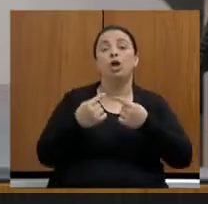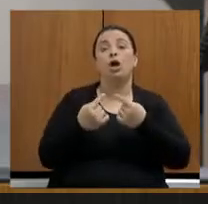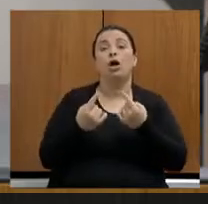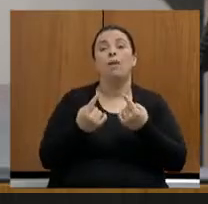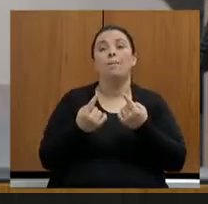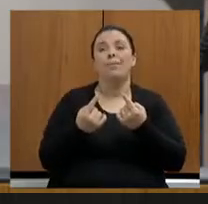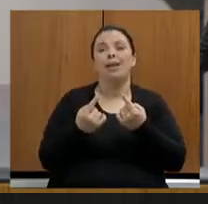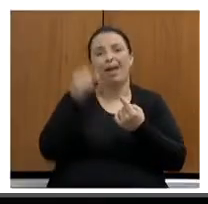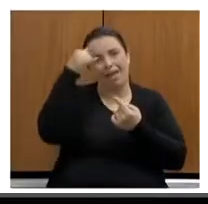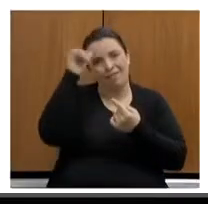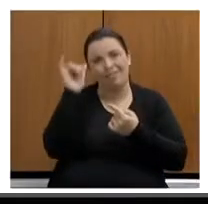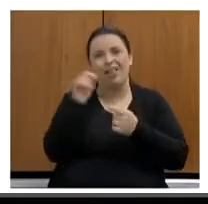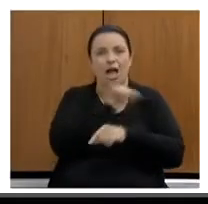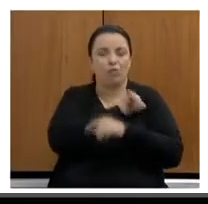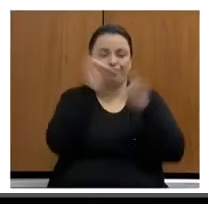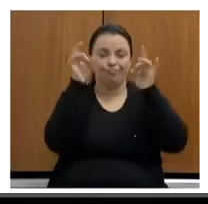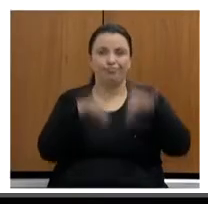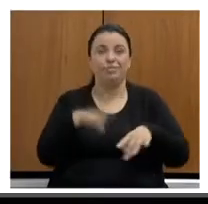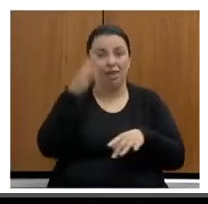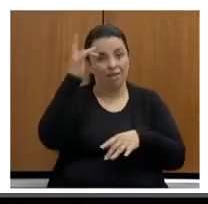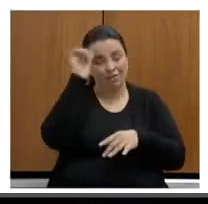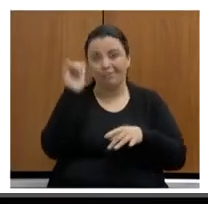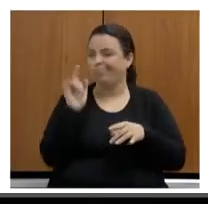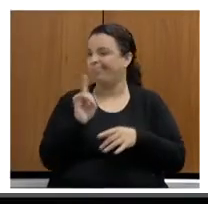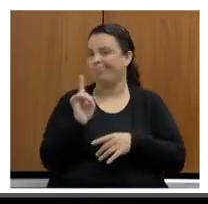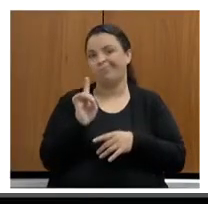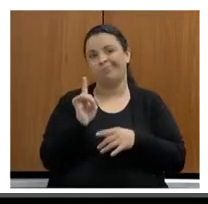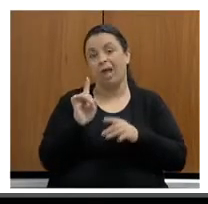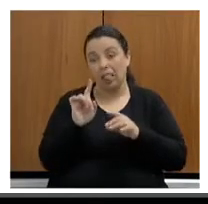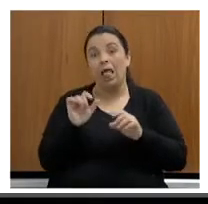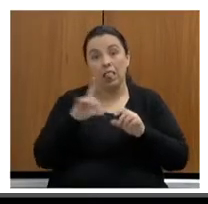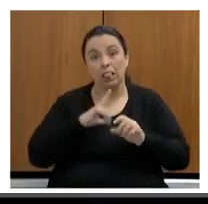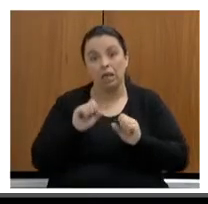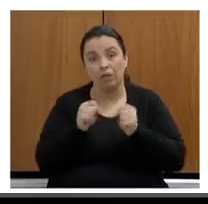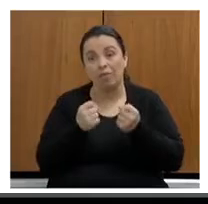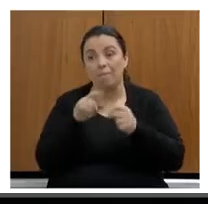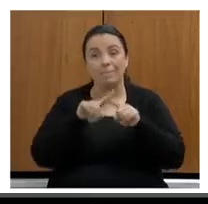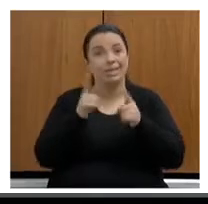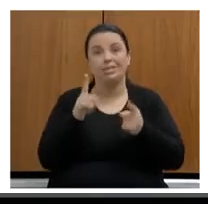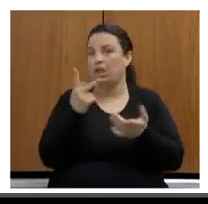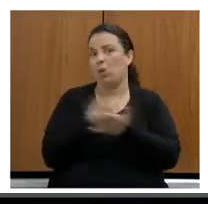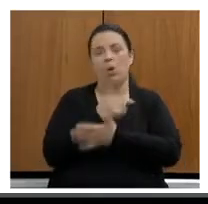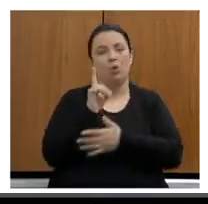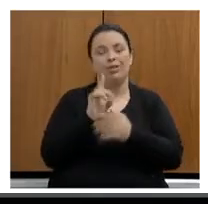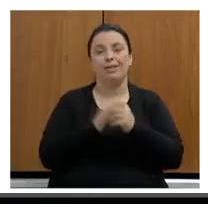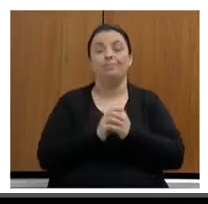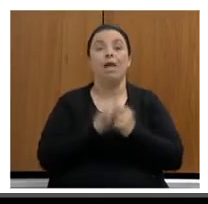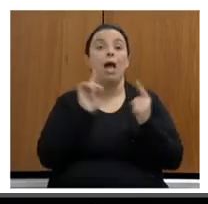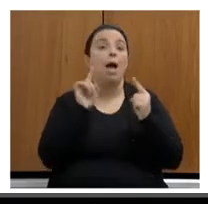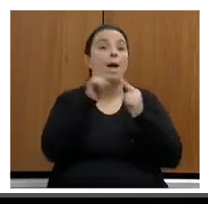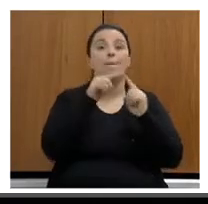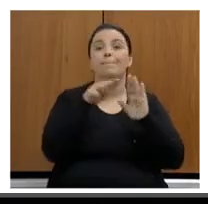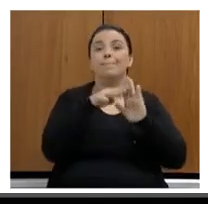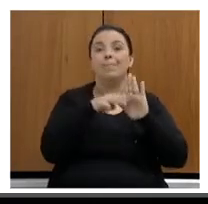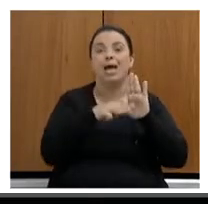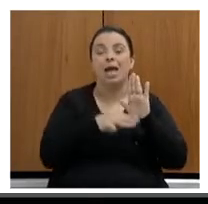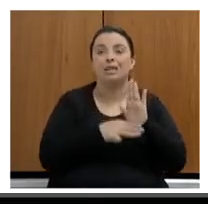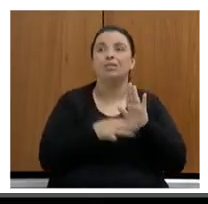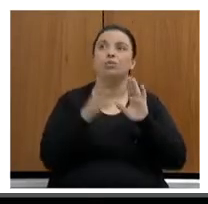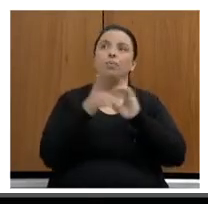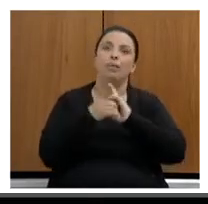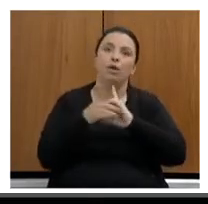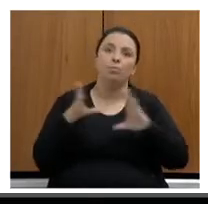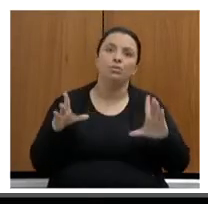monitoramento do plano Estadual de Educação metas do Plano Estadual de Educação sobre valores as sobre